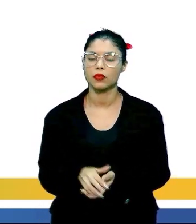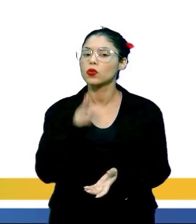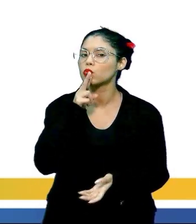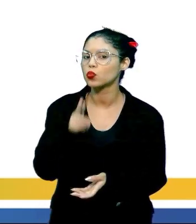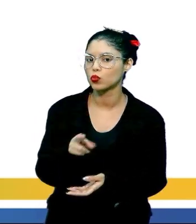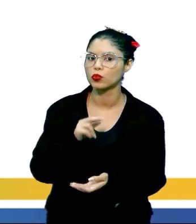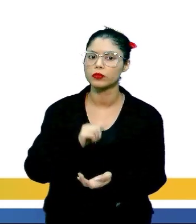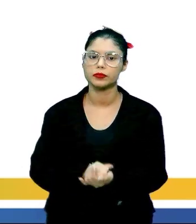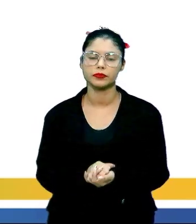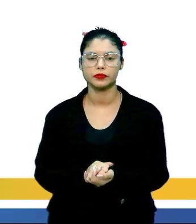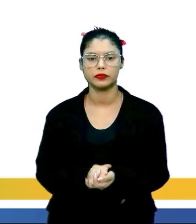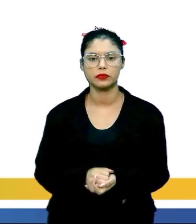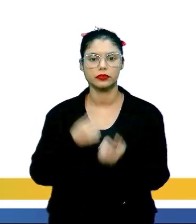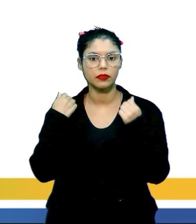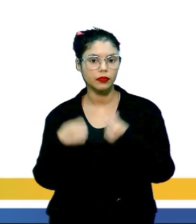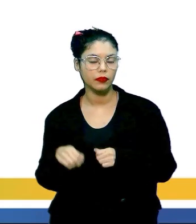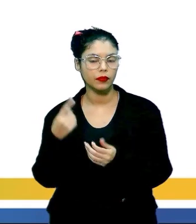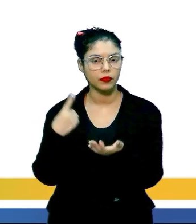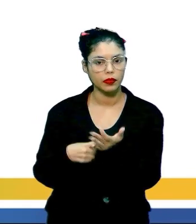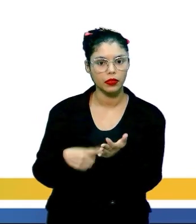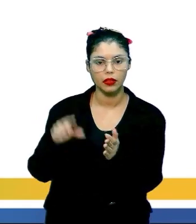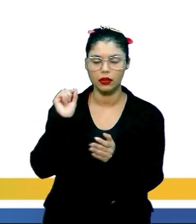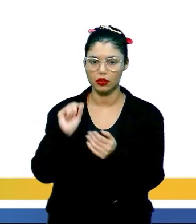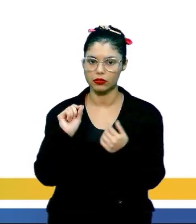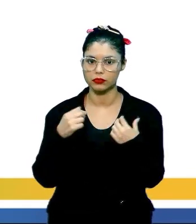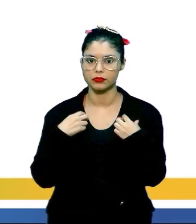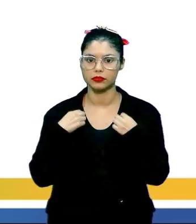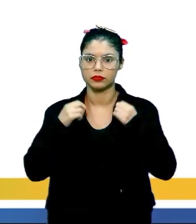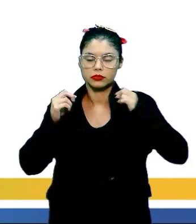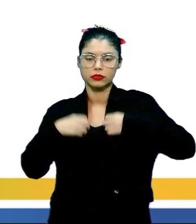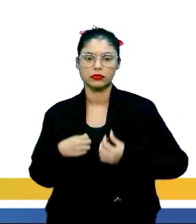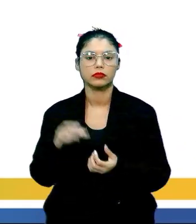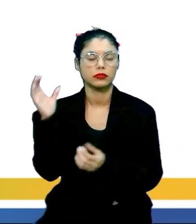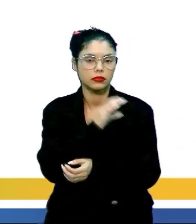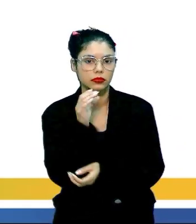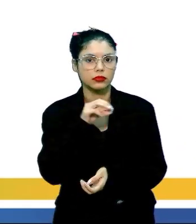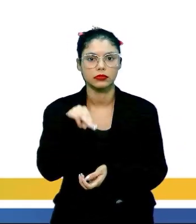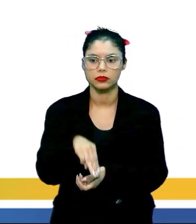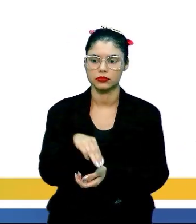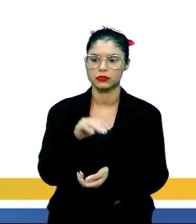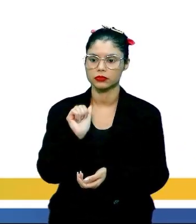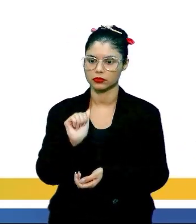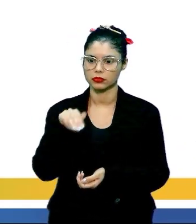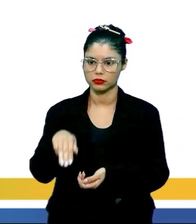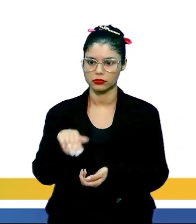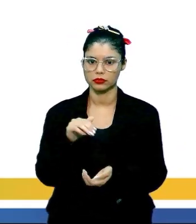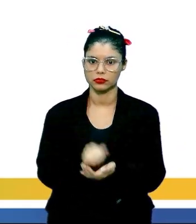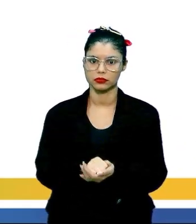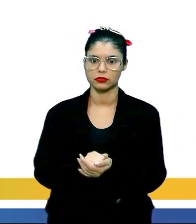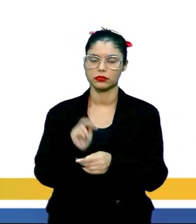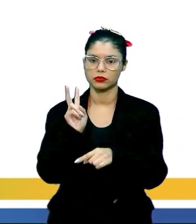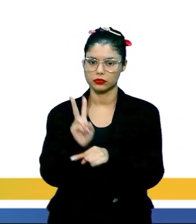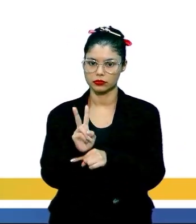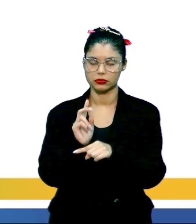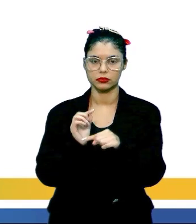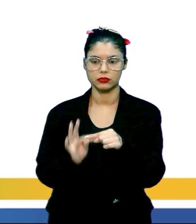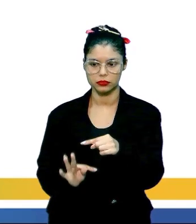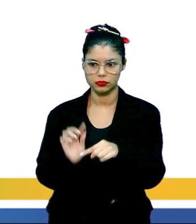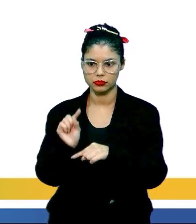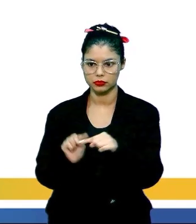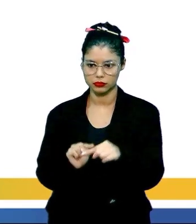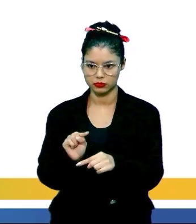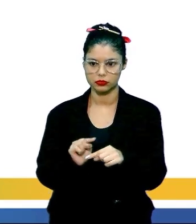dessa questão. Devemos levar em consideração que a aceleração média é sempre variação de velocidade dividido